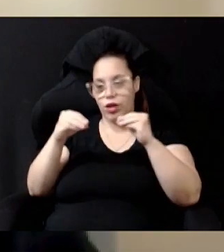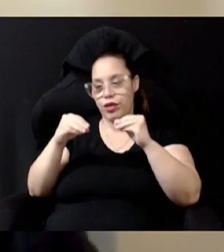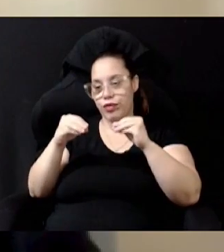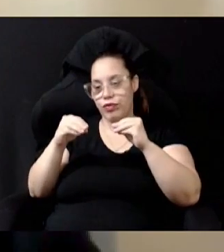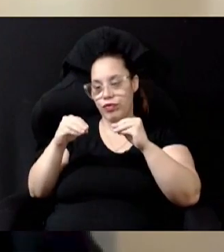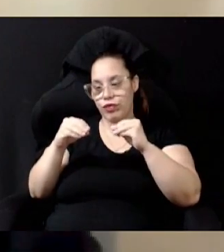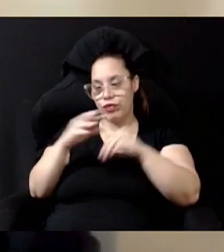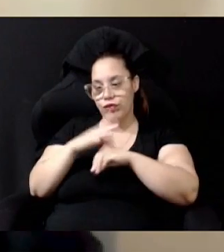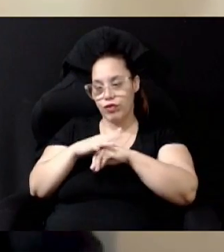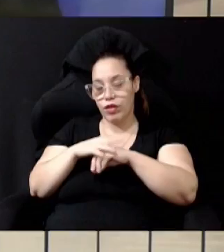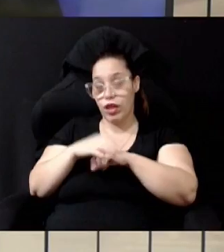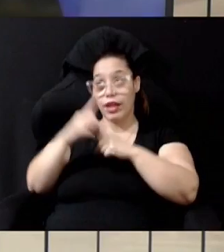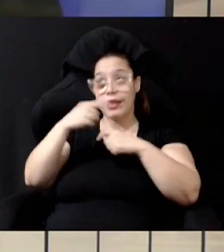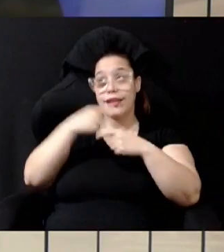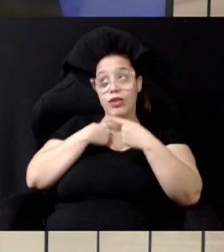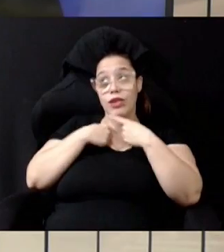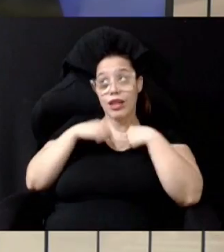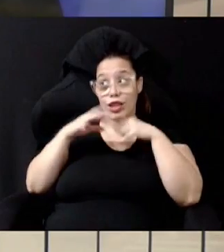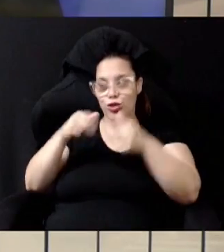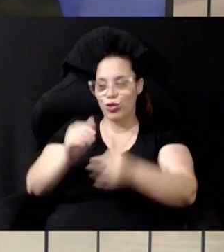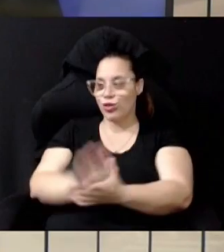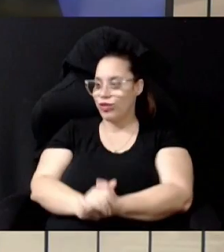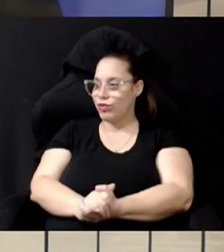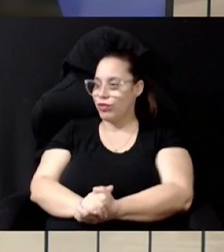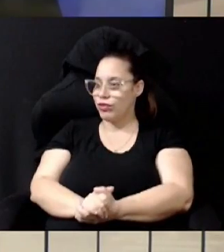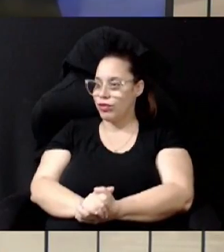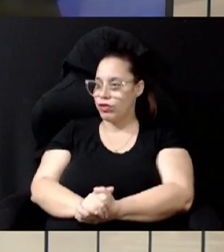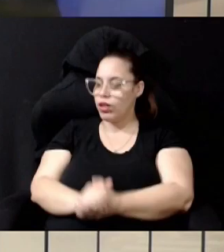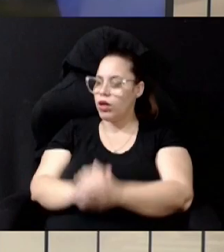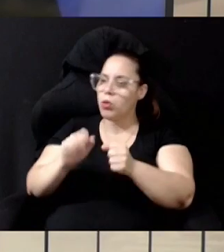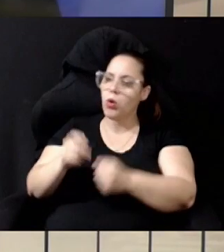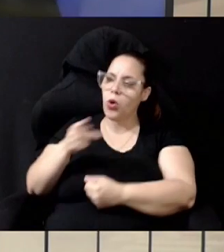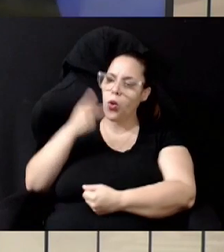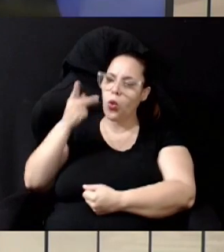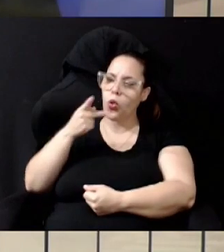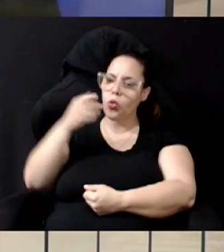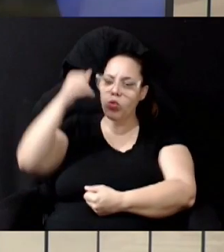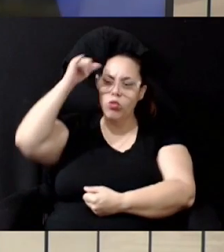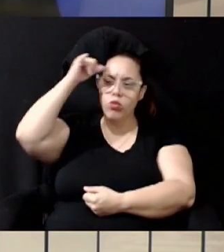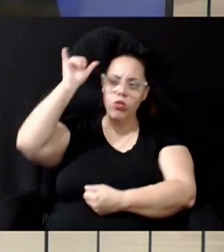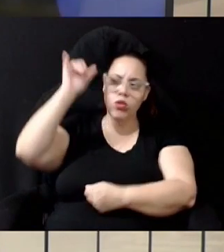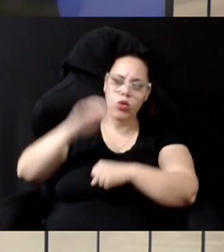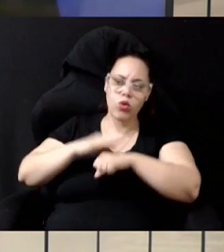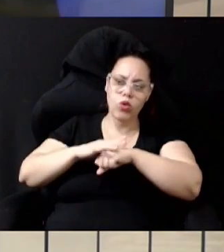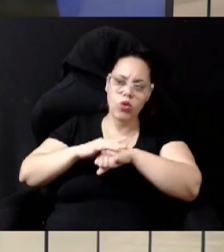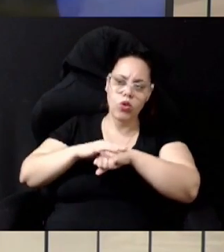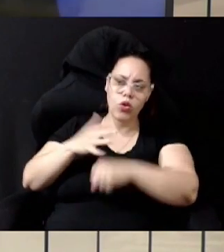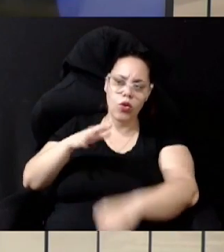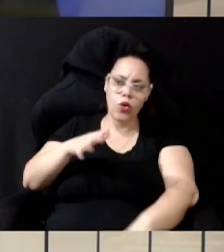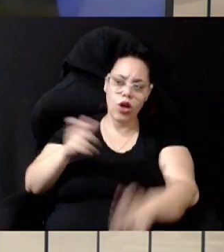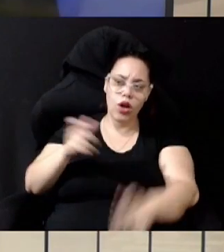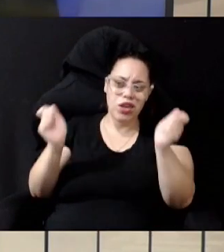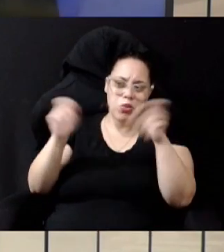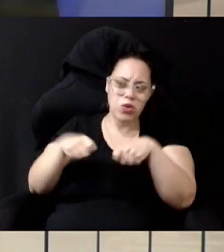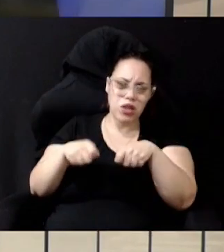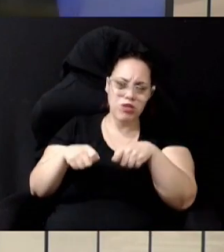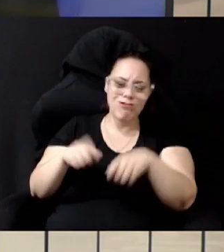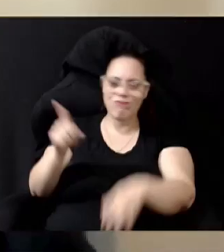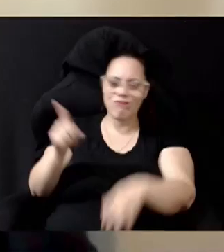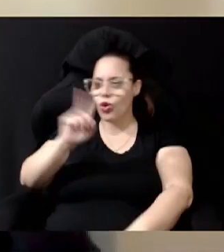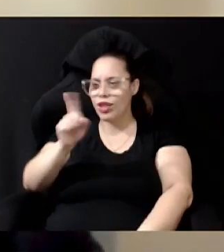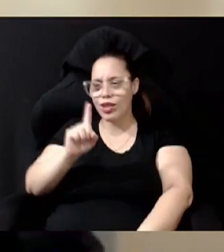todos. A gente pode falar em prevenção do Parkinson, doutor? Isso é possível ou ainda não?